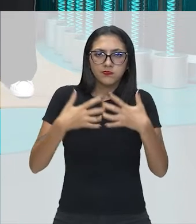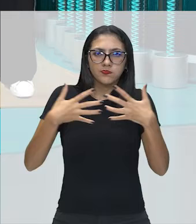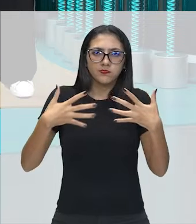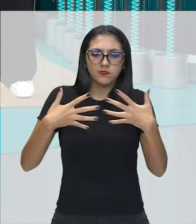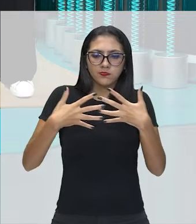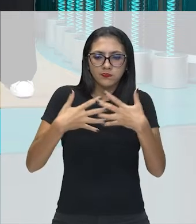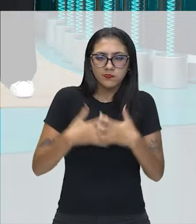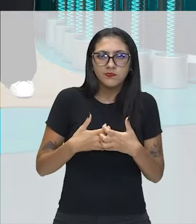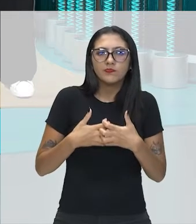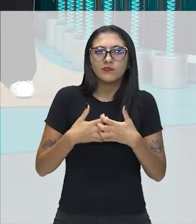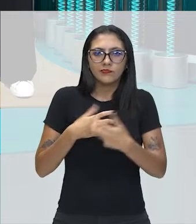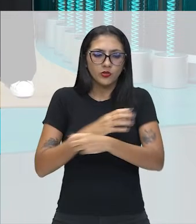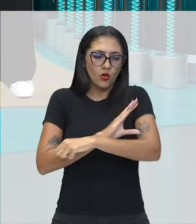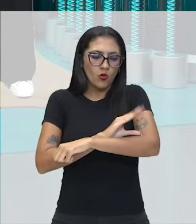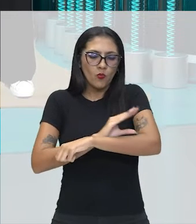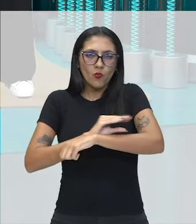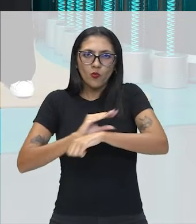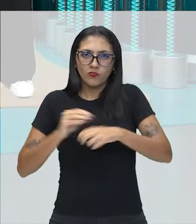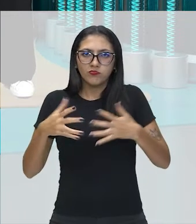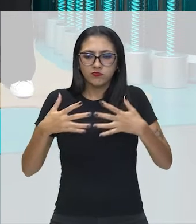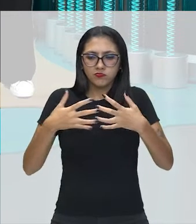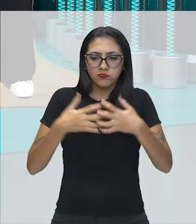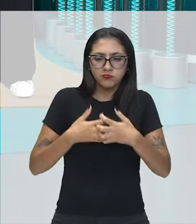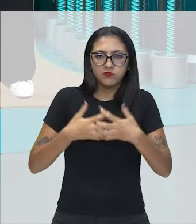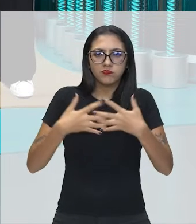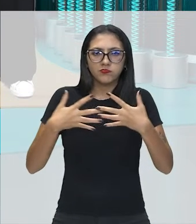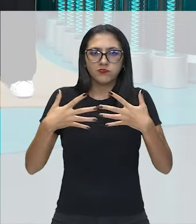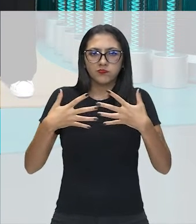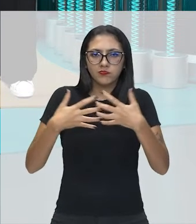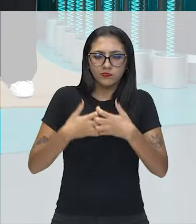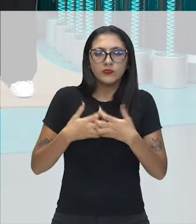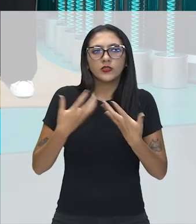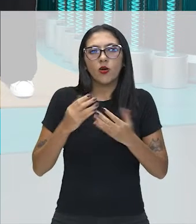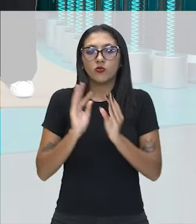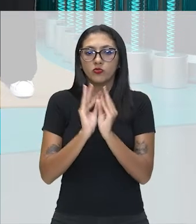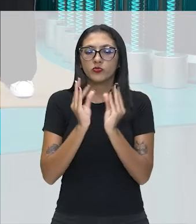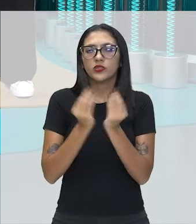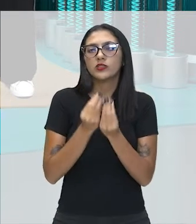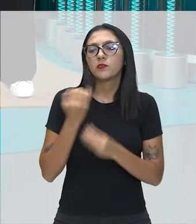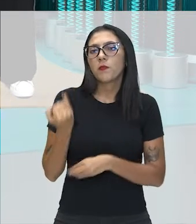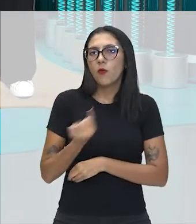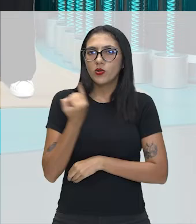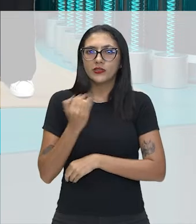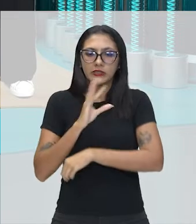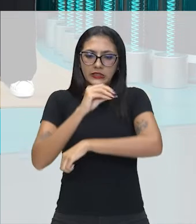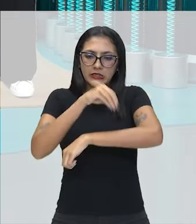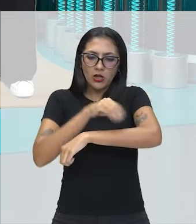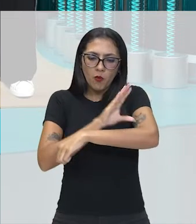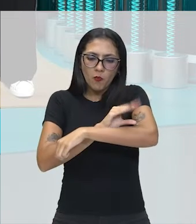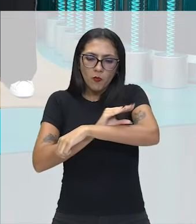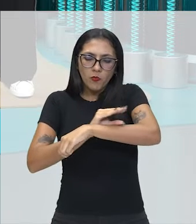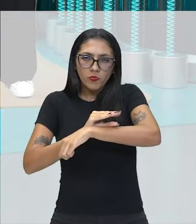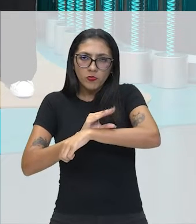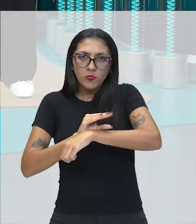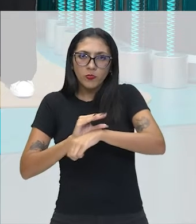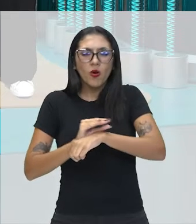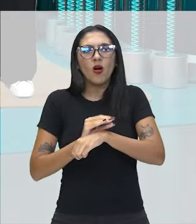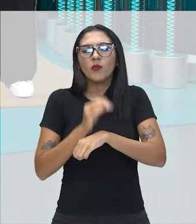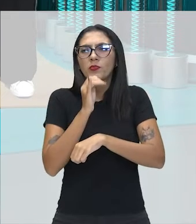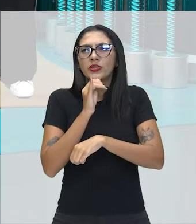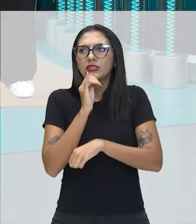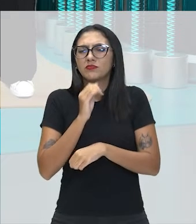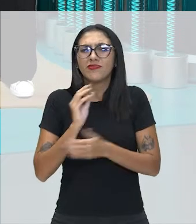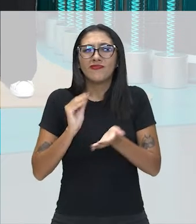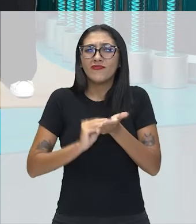relaxar. E os agentes dessa contração são justamente o sódio e o potássio. Quando isso está em falta ou desequilibrado,